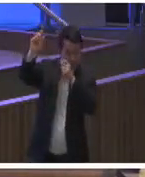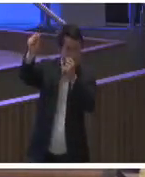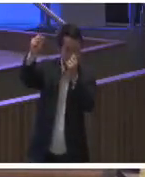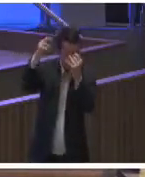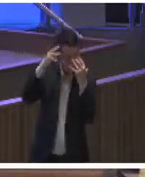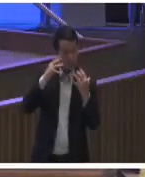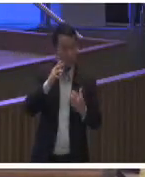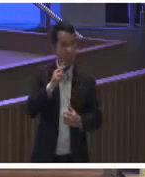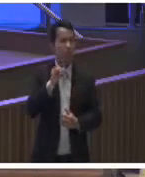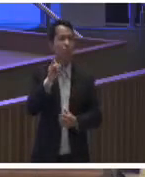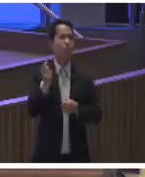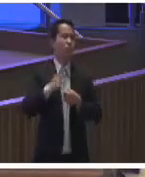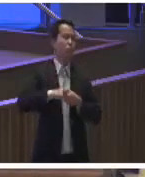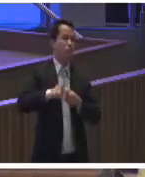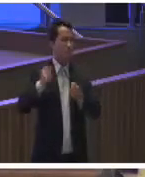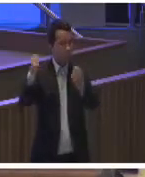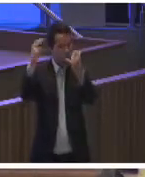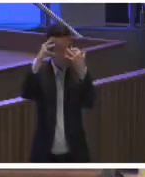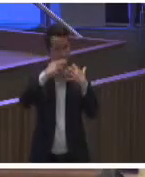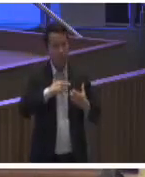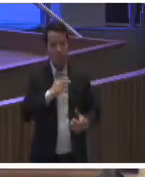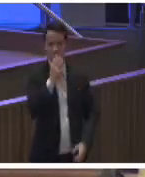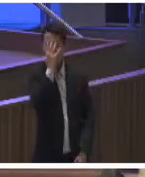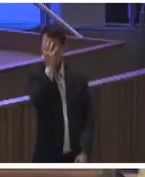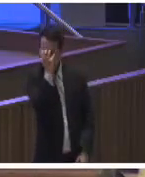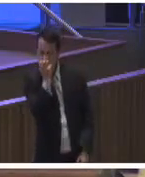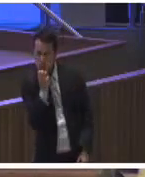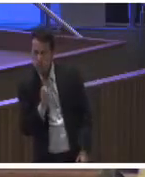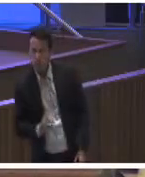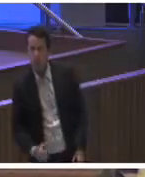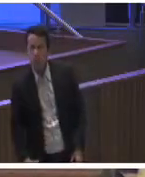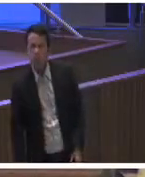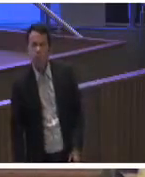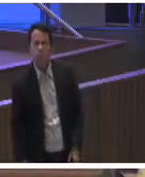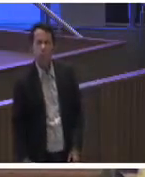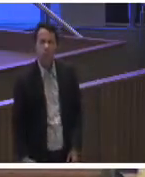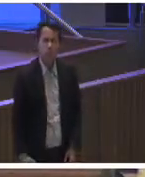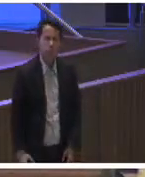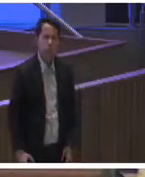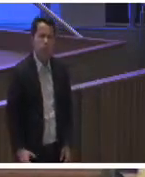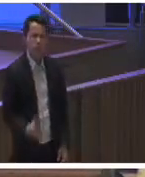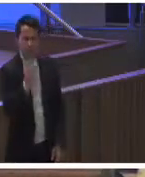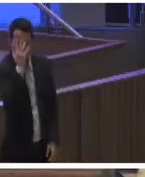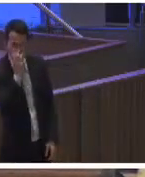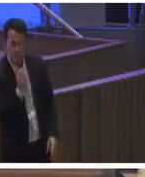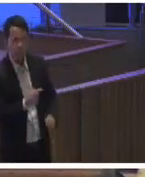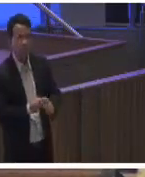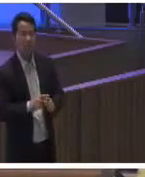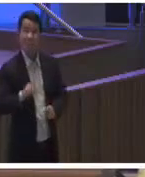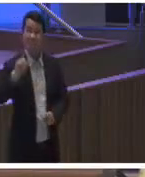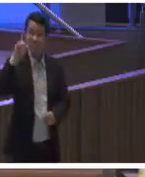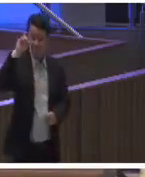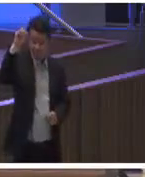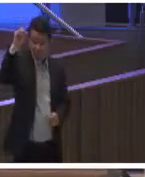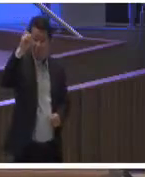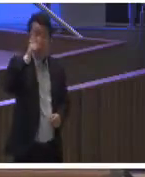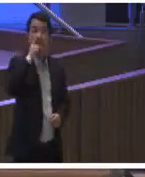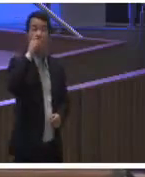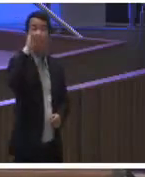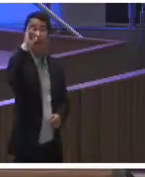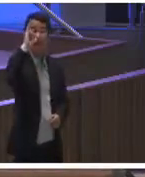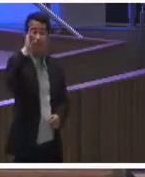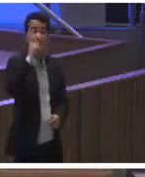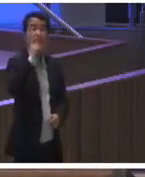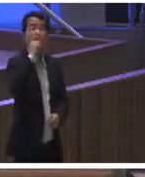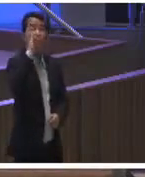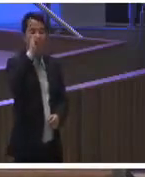É sério demais, gente, porque nós somos família de Deus. É interessante que eu estava lendo